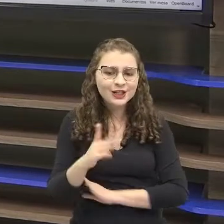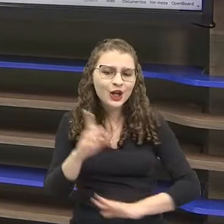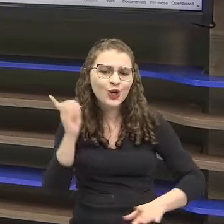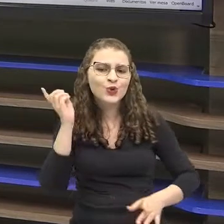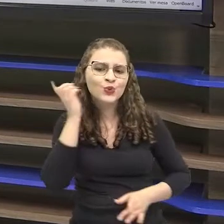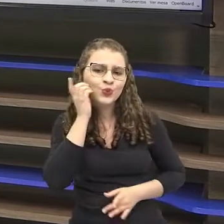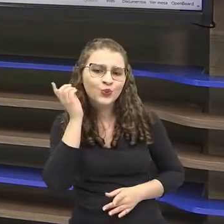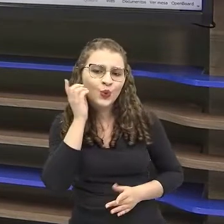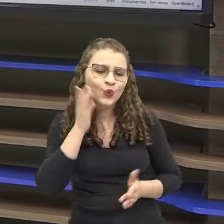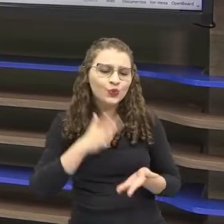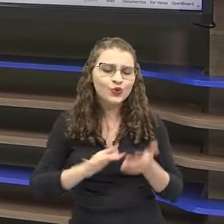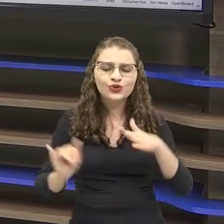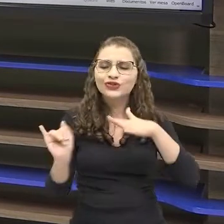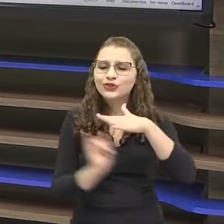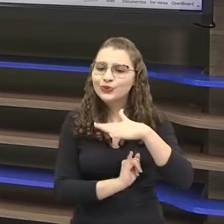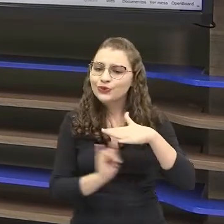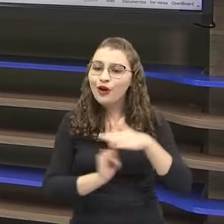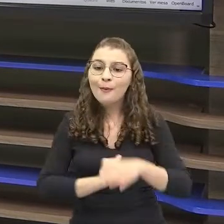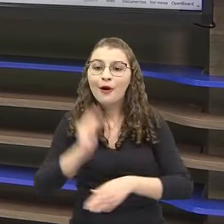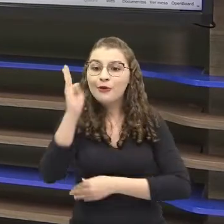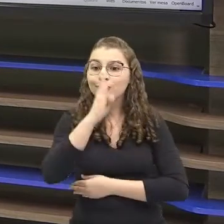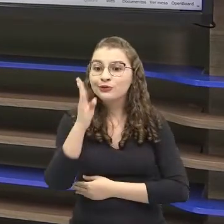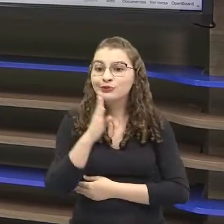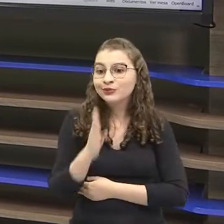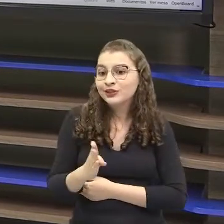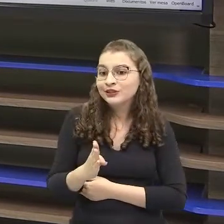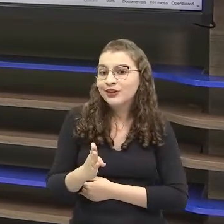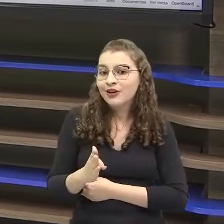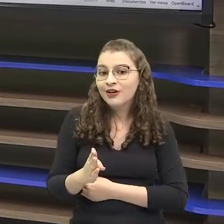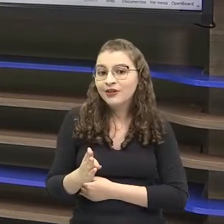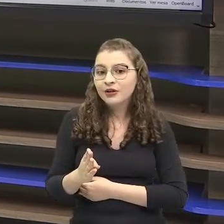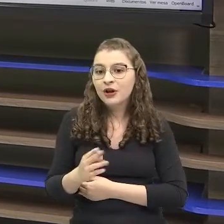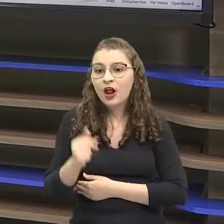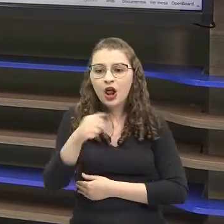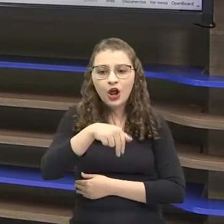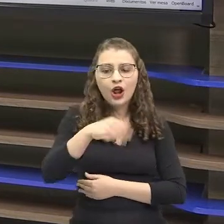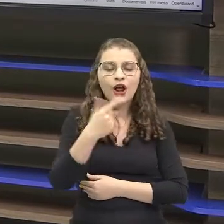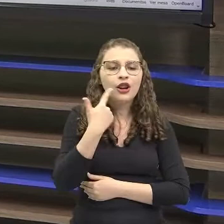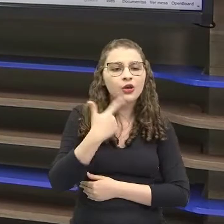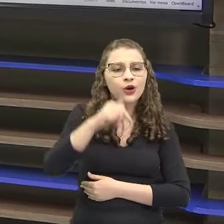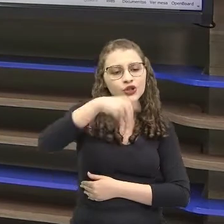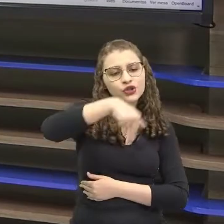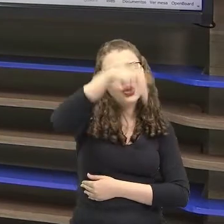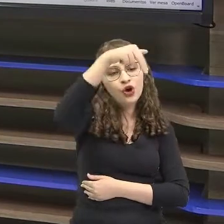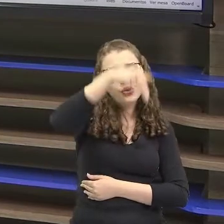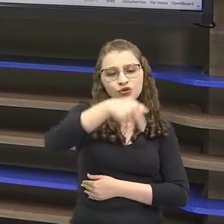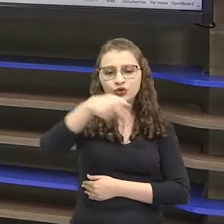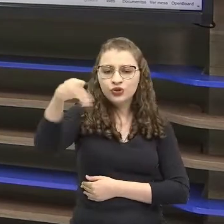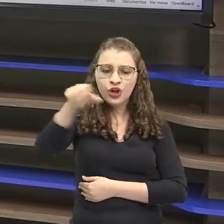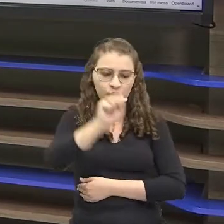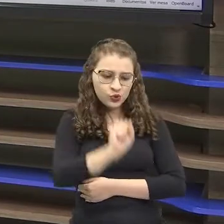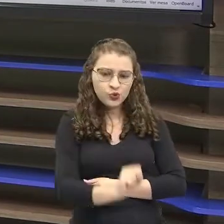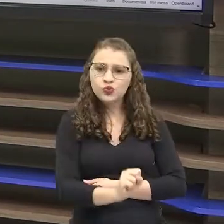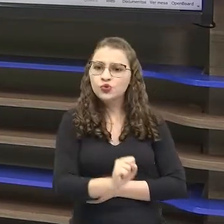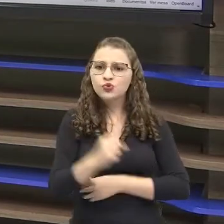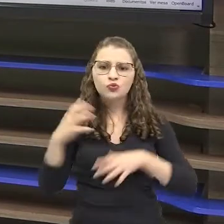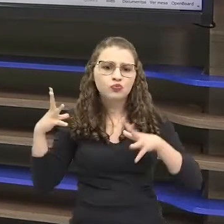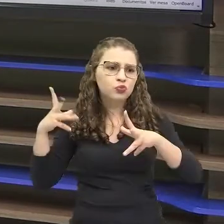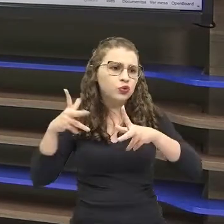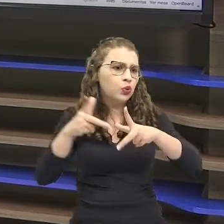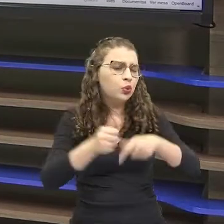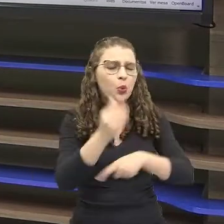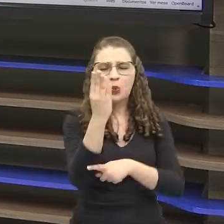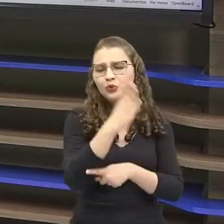a linguagem coloquial, valorizar a linguagem do norte, linguagem do nordeste, do sul, o Brasil como um